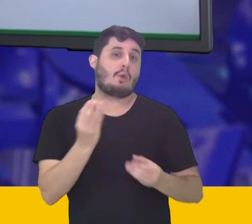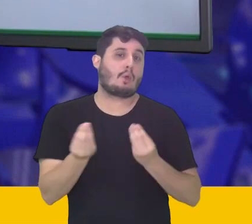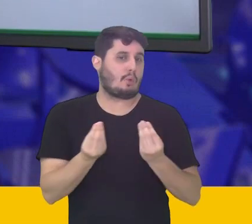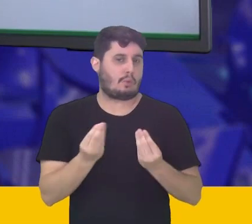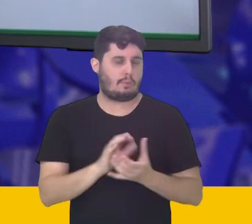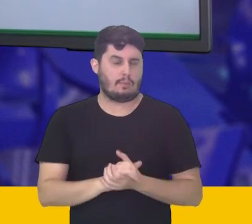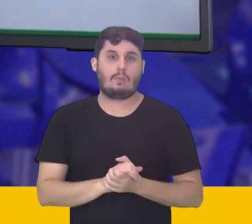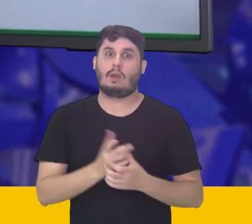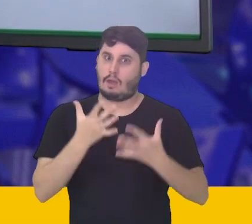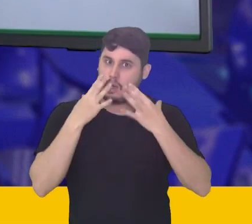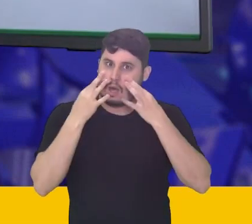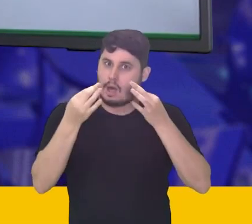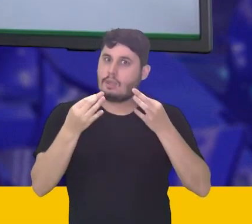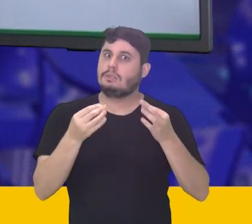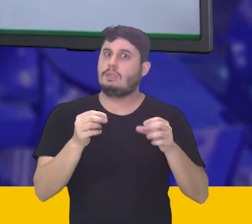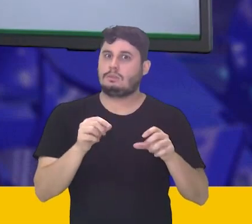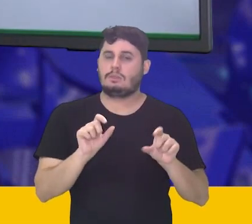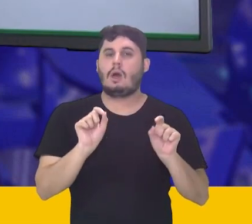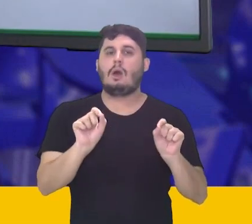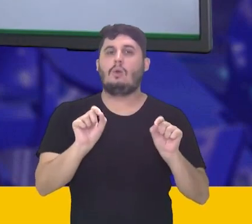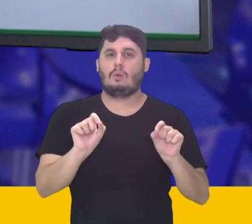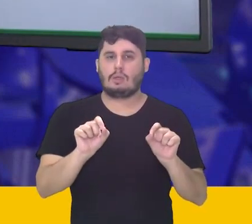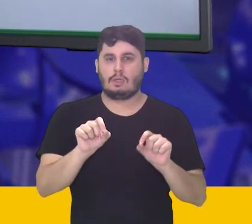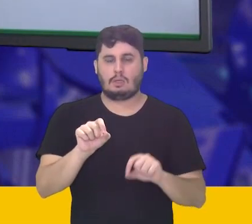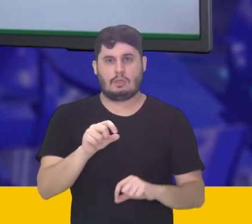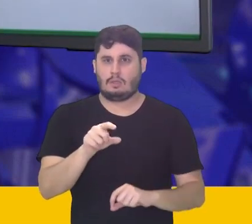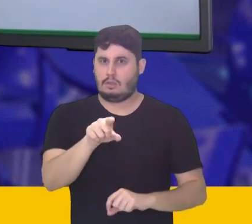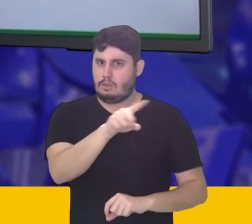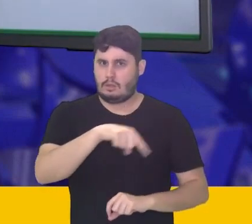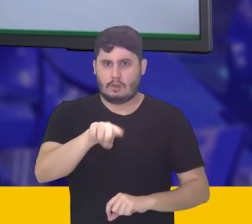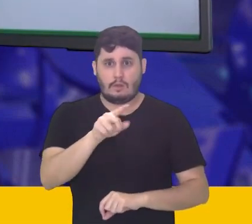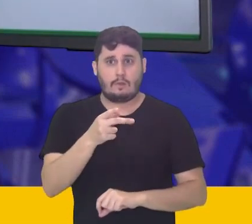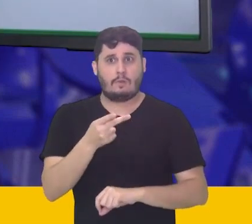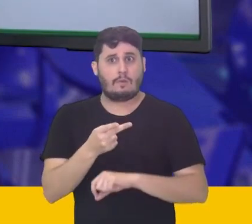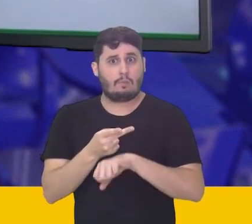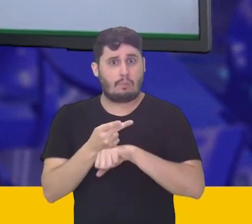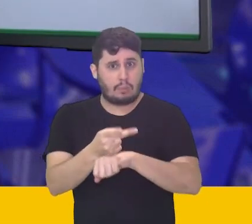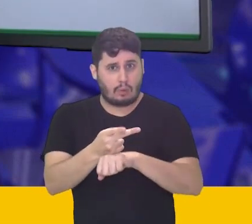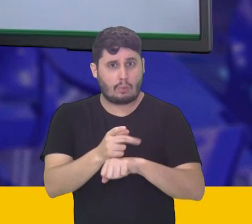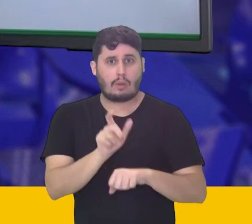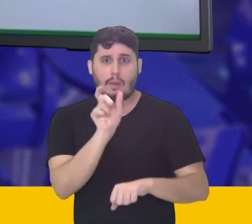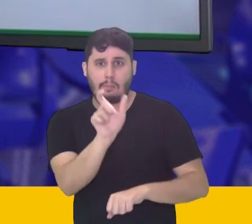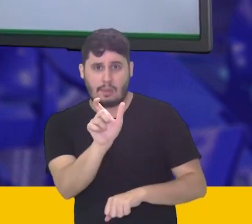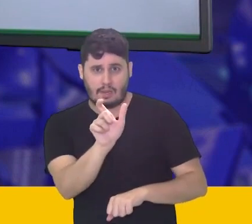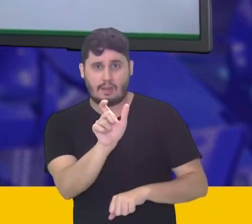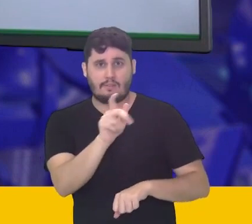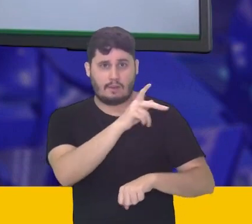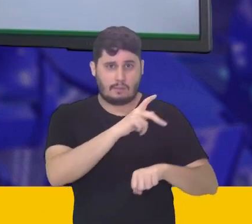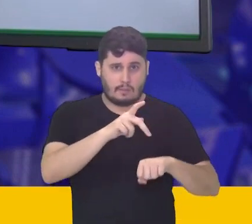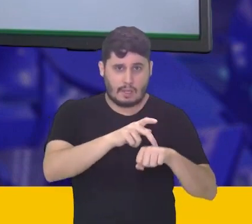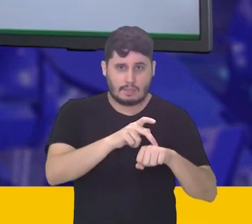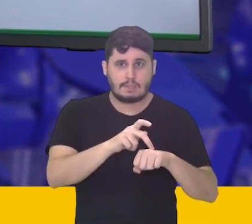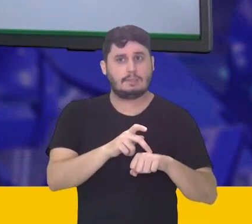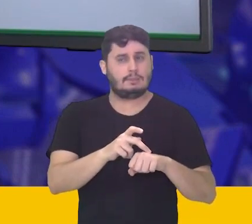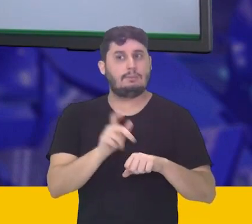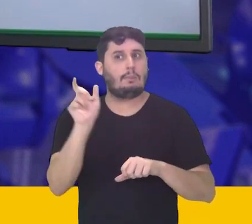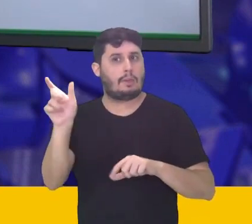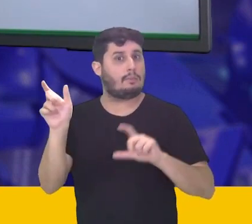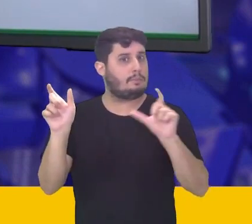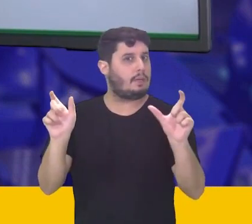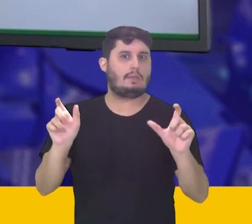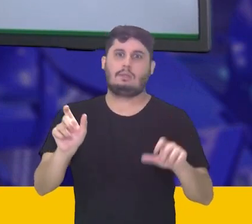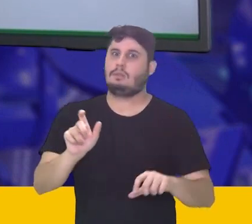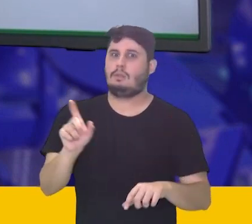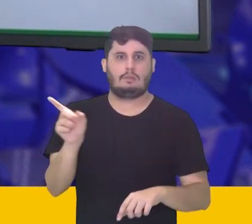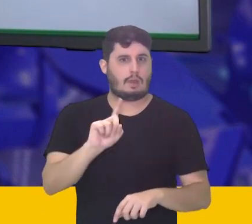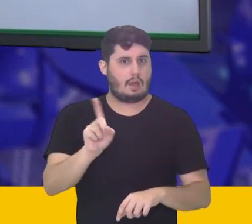Prestem atenção, certo? Não vamos procurar apenas Londres e Edimburgo no texto. Temos que olhar o contexto,